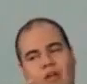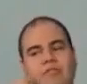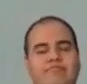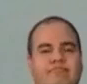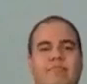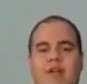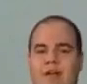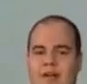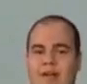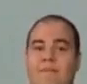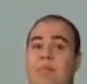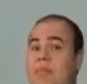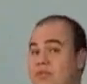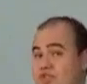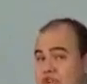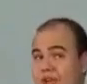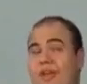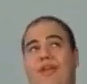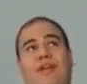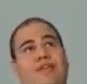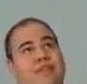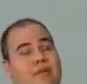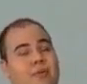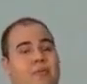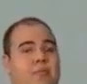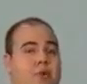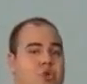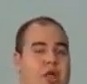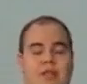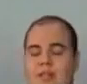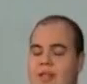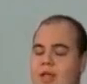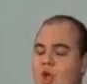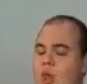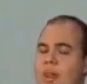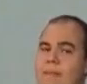À direita, ou em termos de projeto neoliberal, você tem muita continuidade.